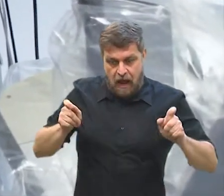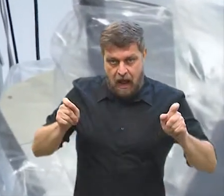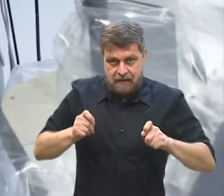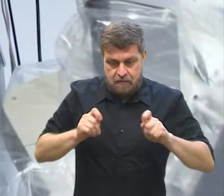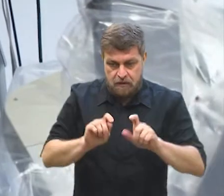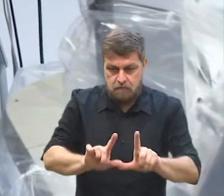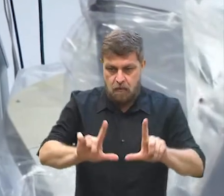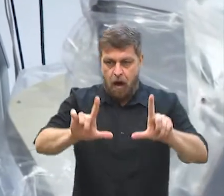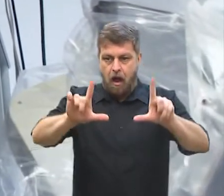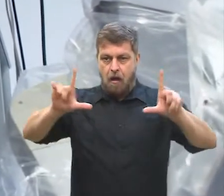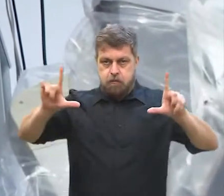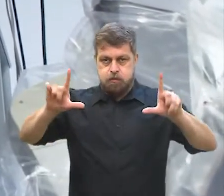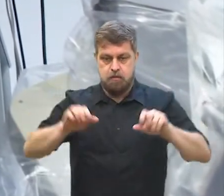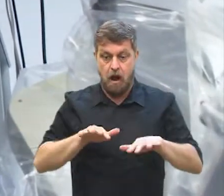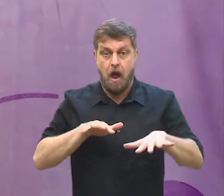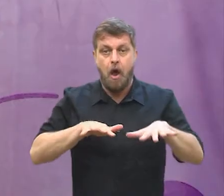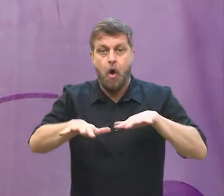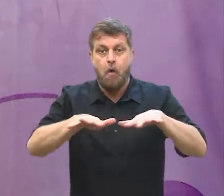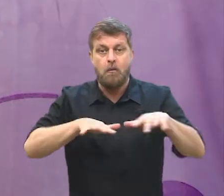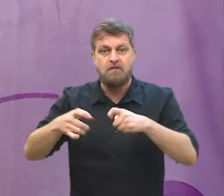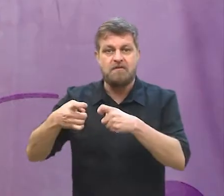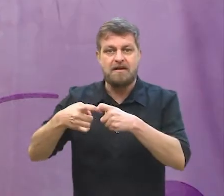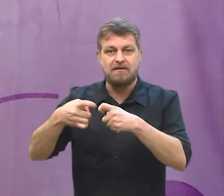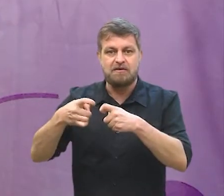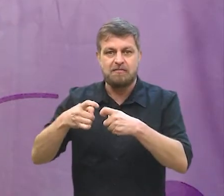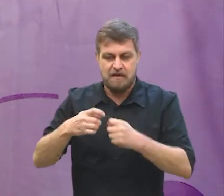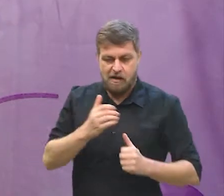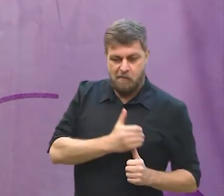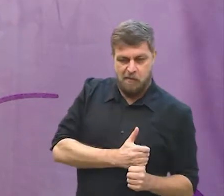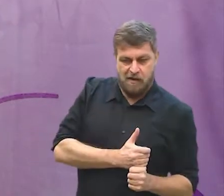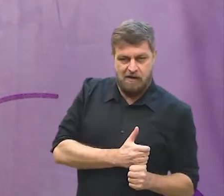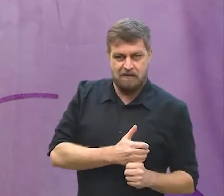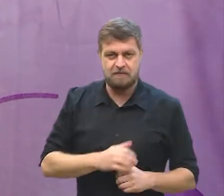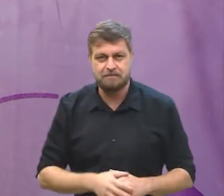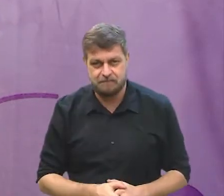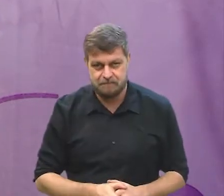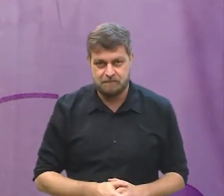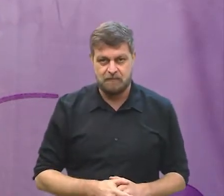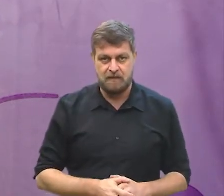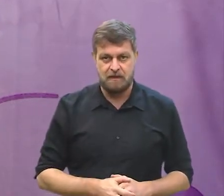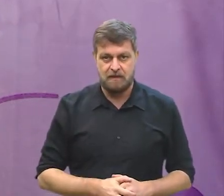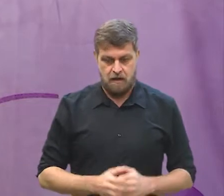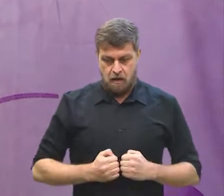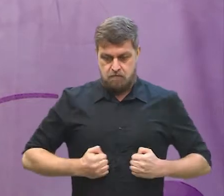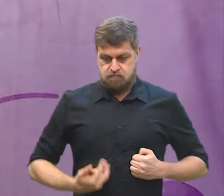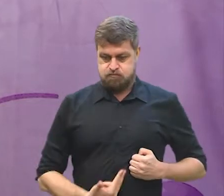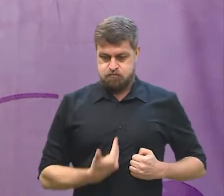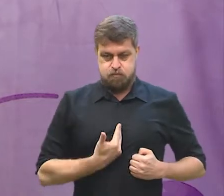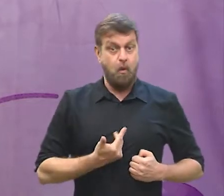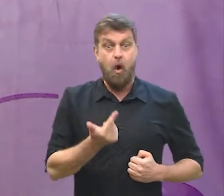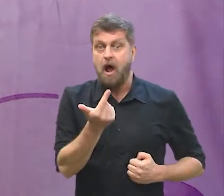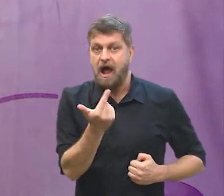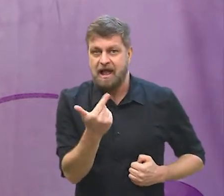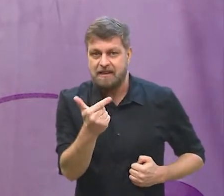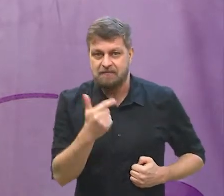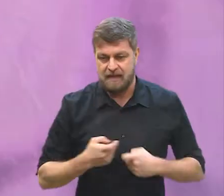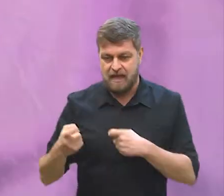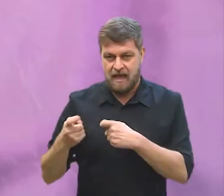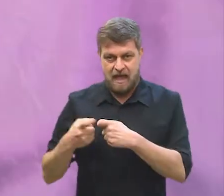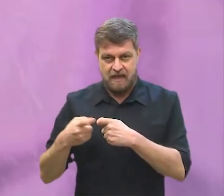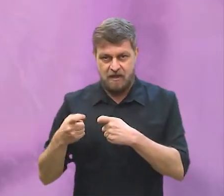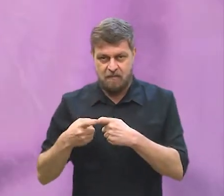replicar o movimento do cirurgião. Entendeu? Então, o paciente ele é menos invadido e o cirurgião consegue